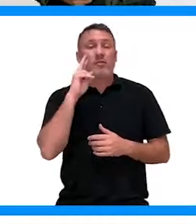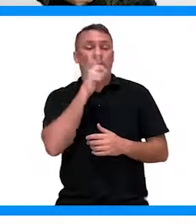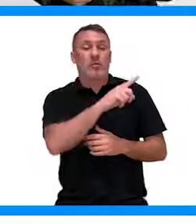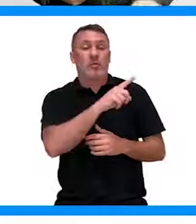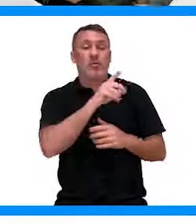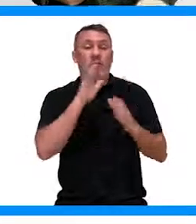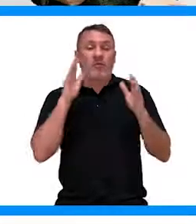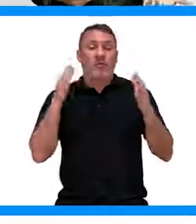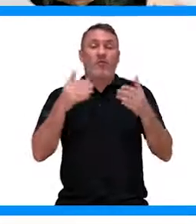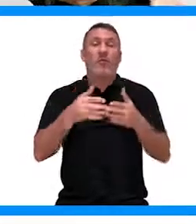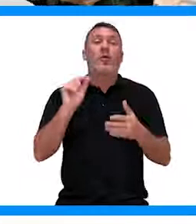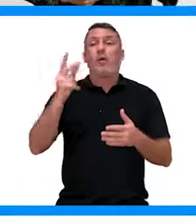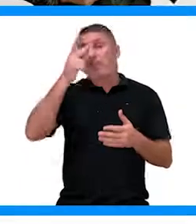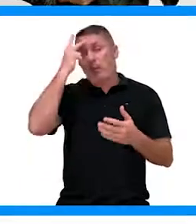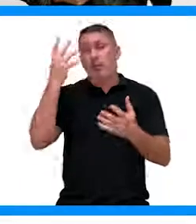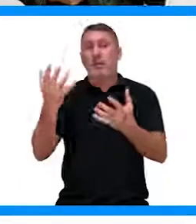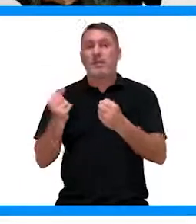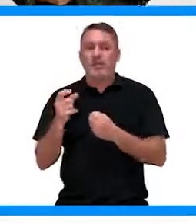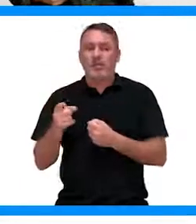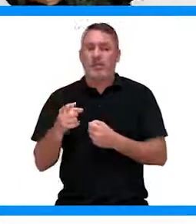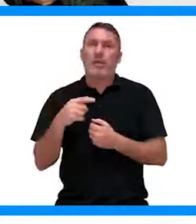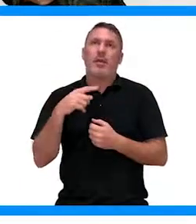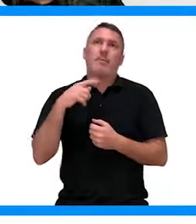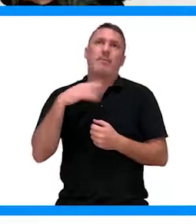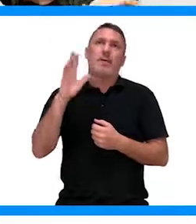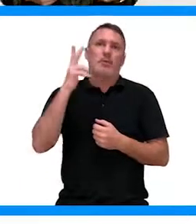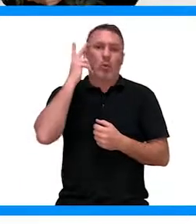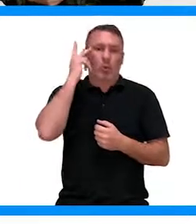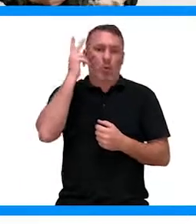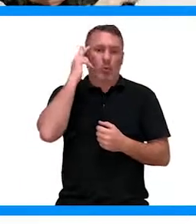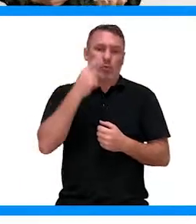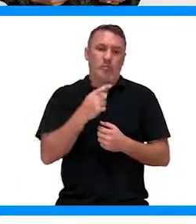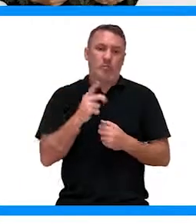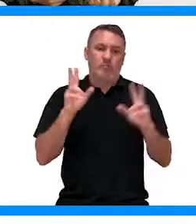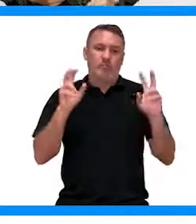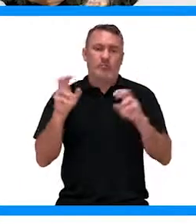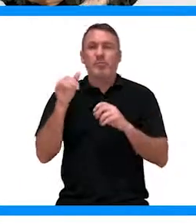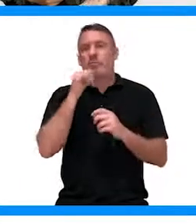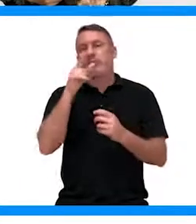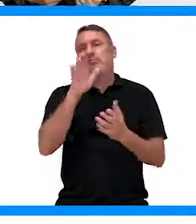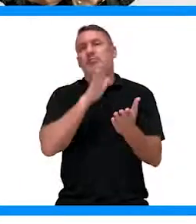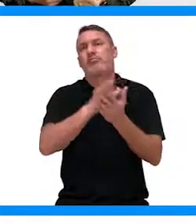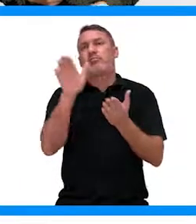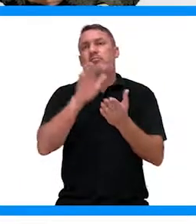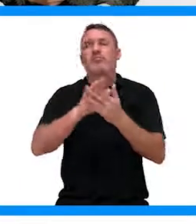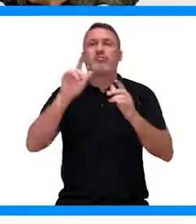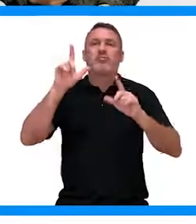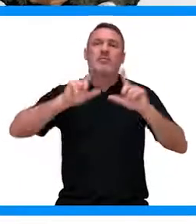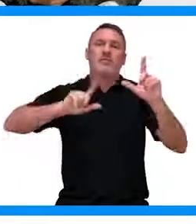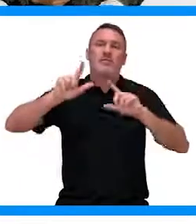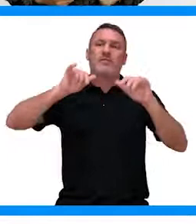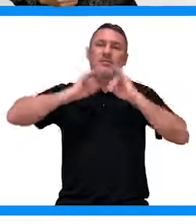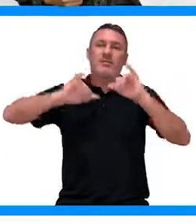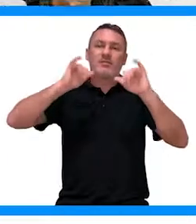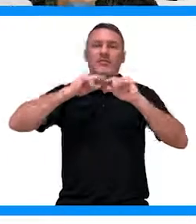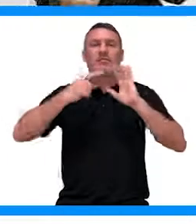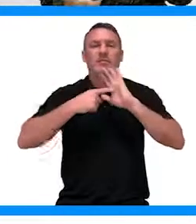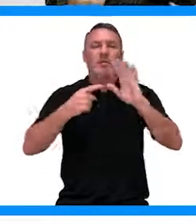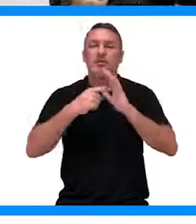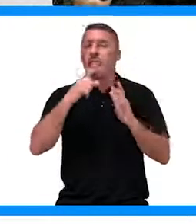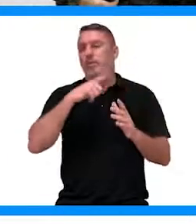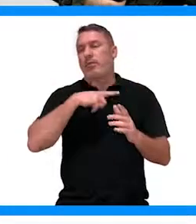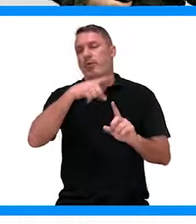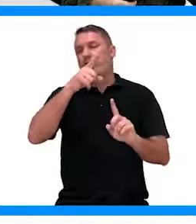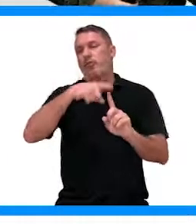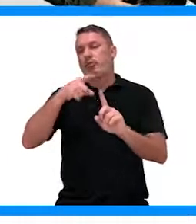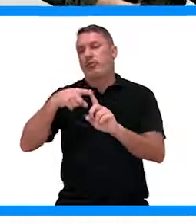no receptor. E aqui é uma linguagem muito comum dos textos publicitários. Inclusive, é um